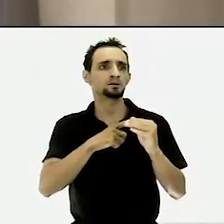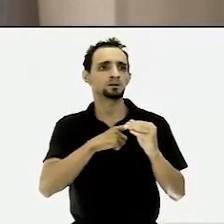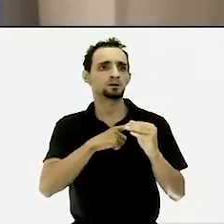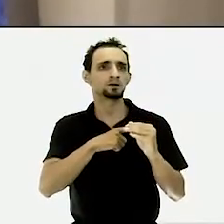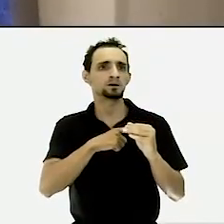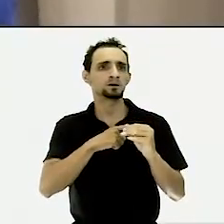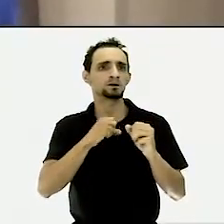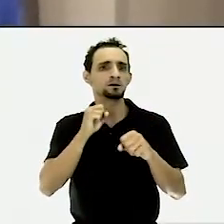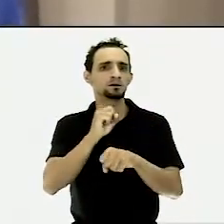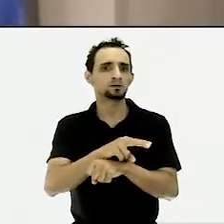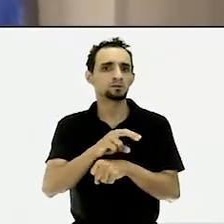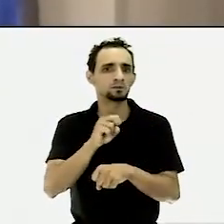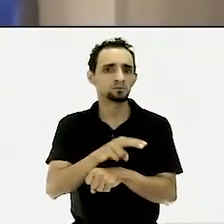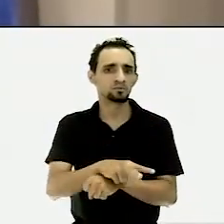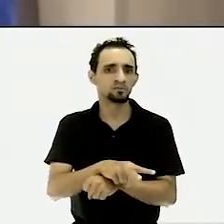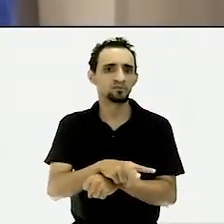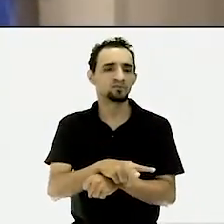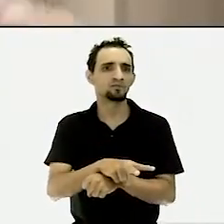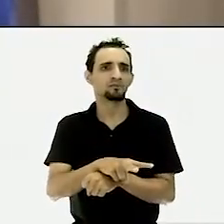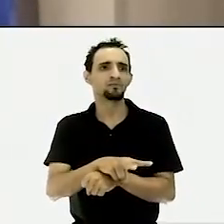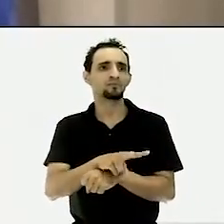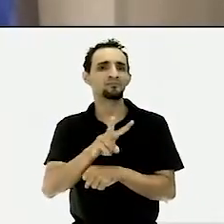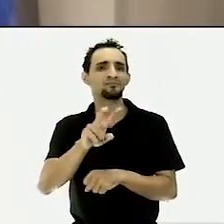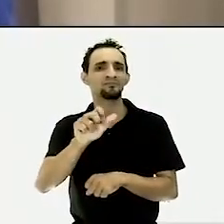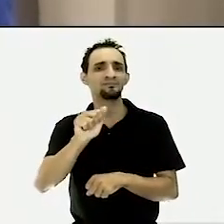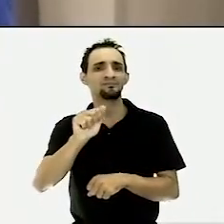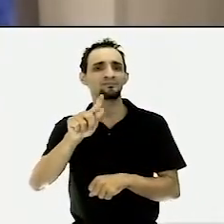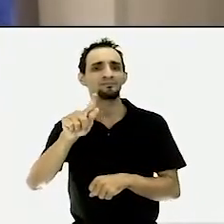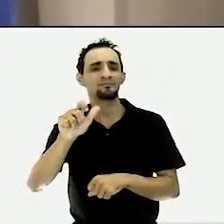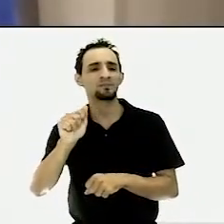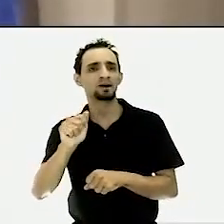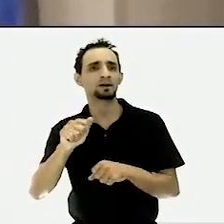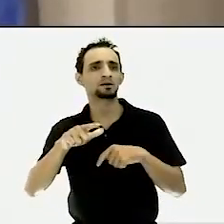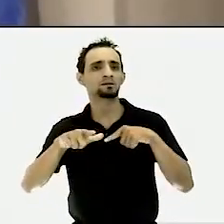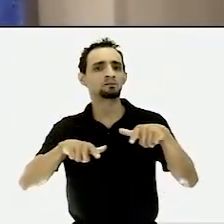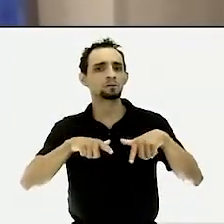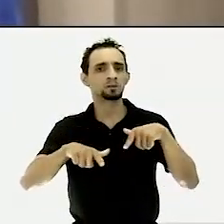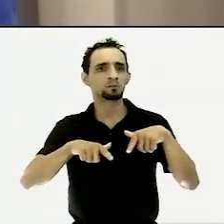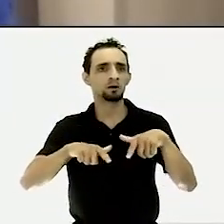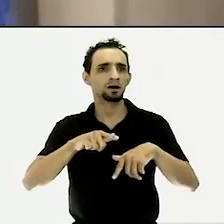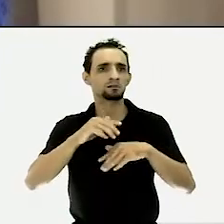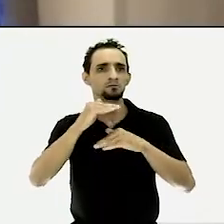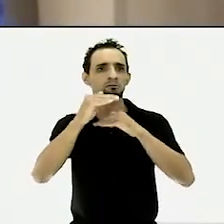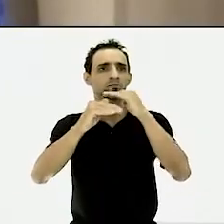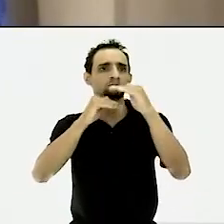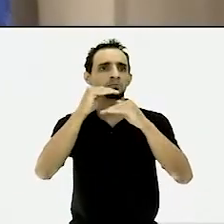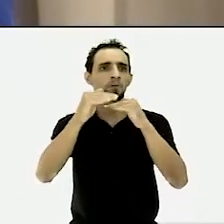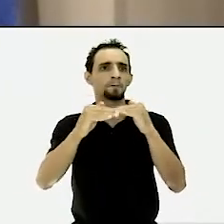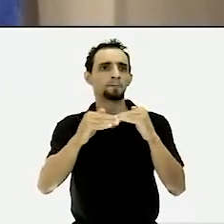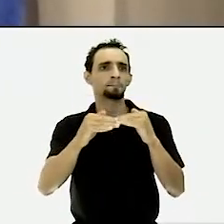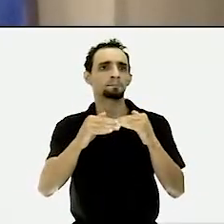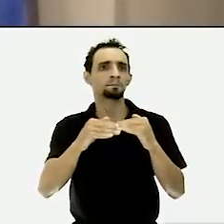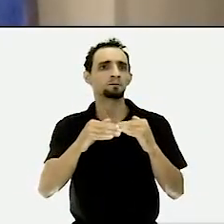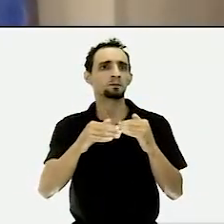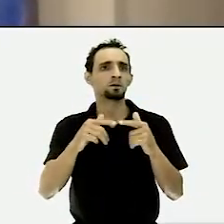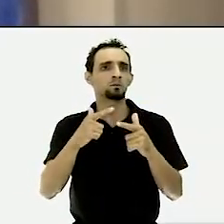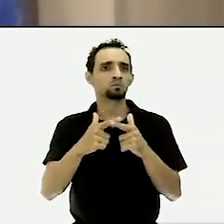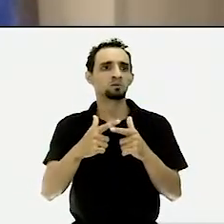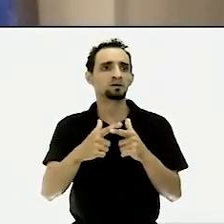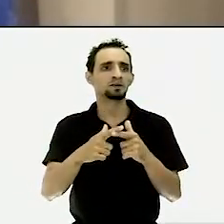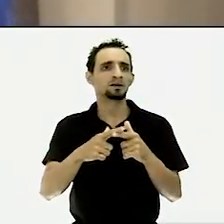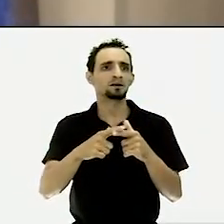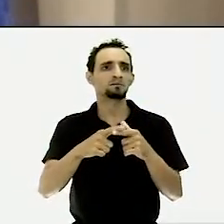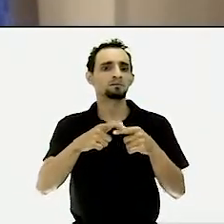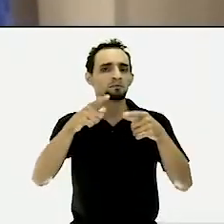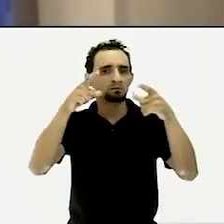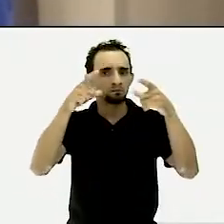loja, eles iam tirar eu, que roemos o osso ali. Então, sem dúvida, ali tem que dar um jeito de... São 8 lá, vocês